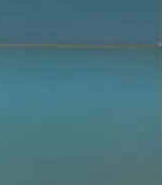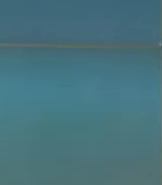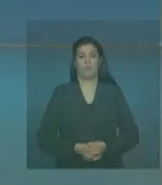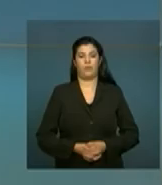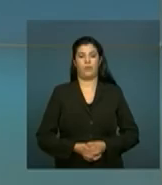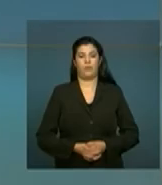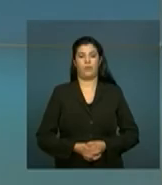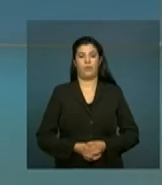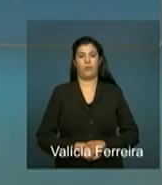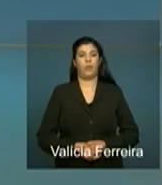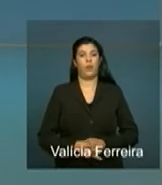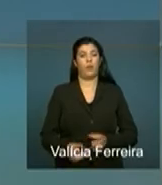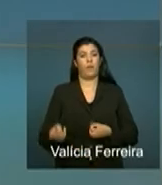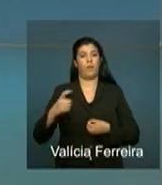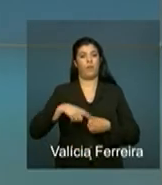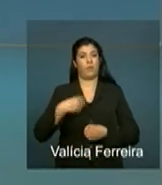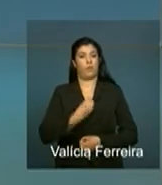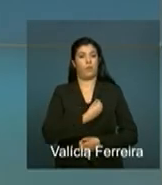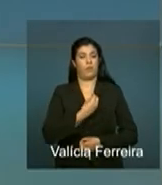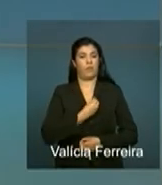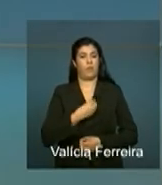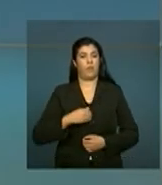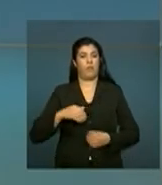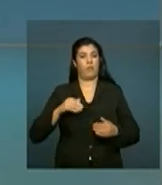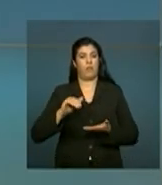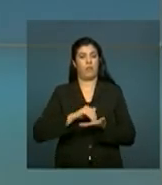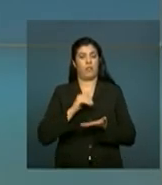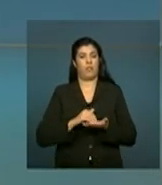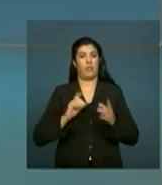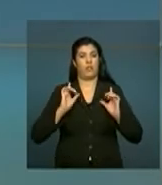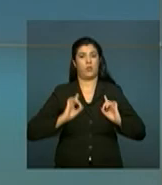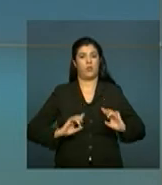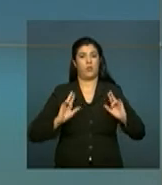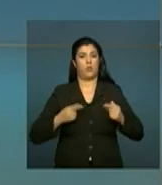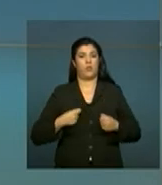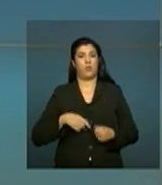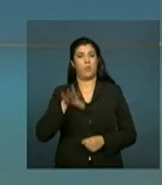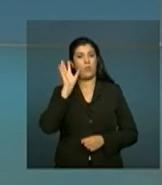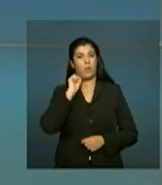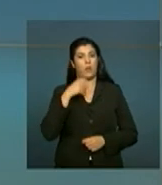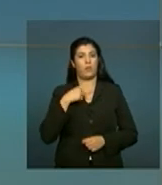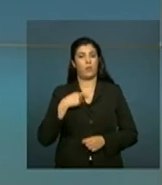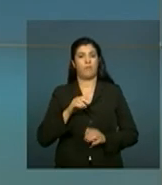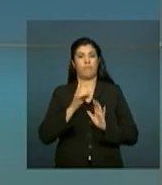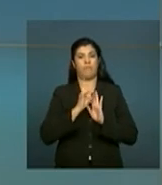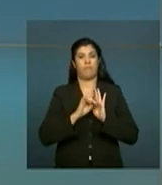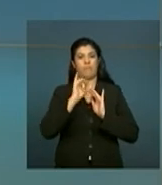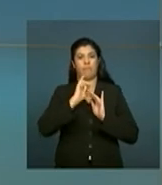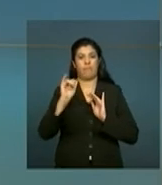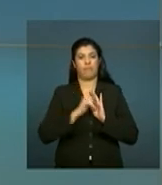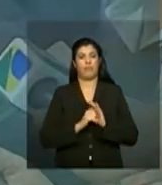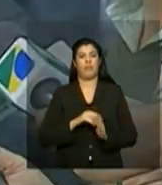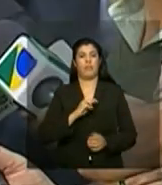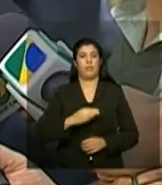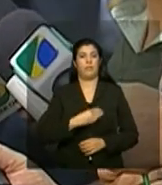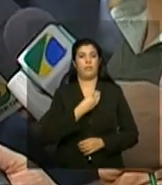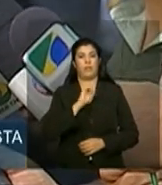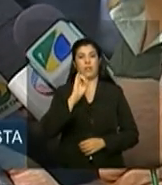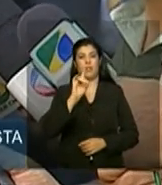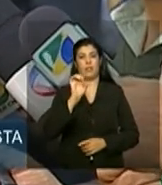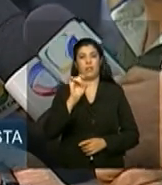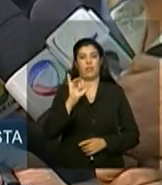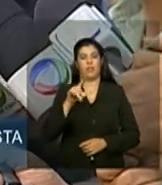Nós voltamos ao vivo à Secretaria de Direitos Humanos da Presidência da República para ouvir a ministra Idelis Salvatti. Parte